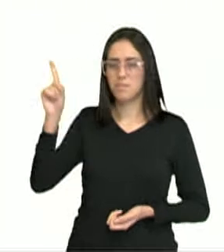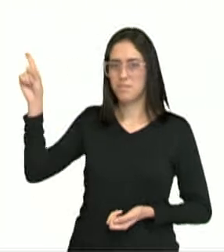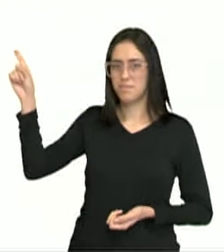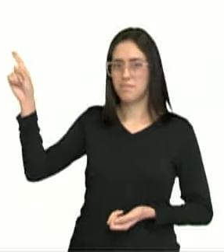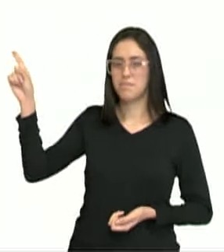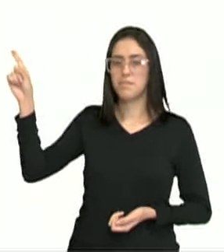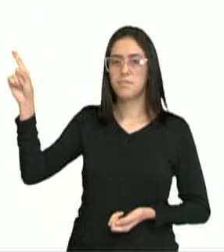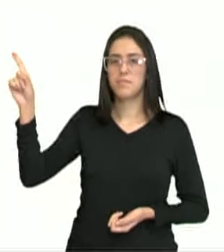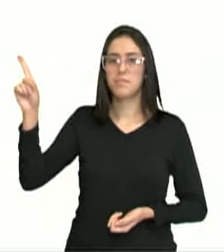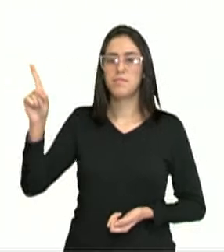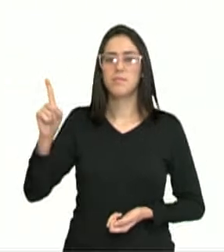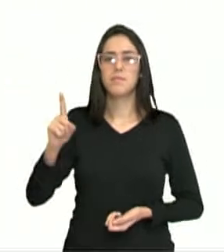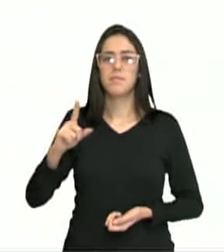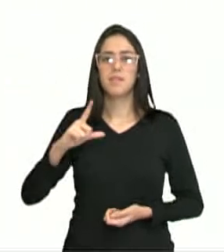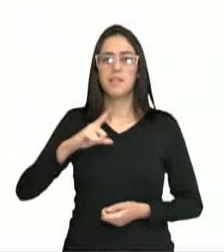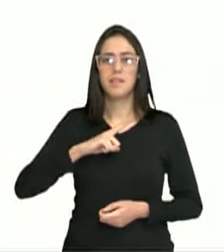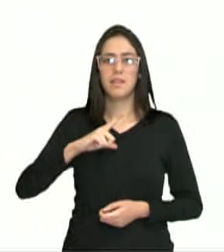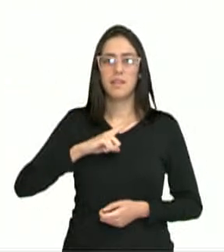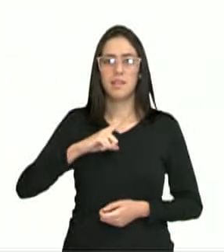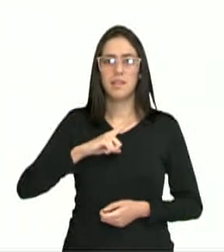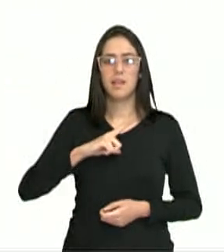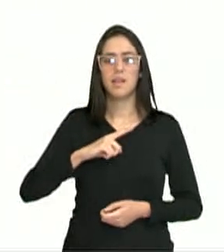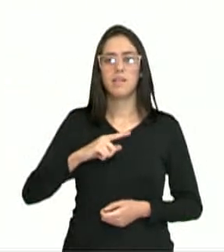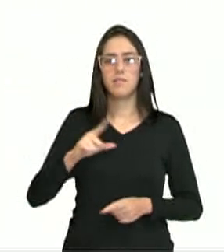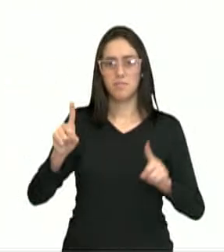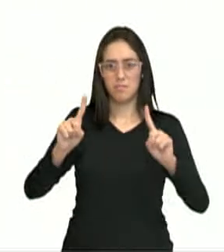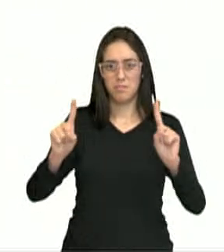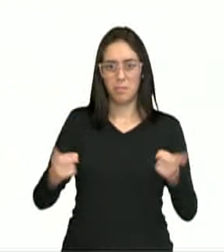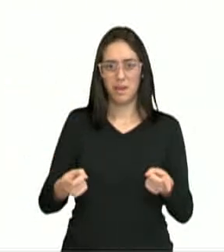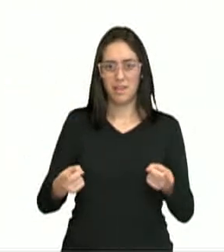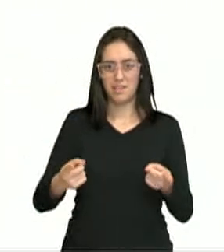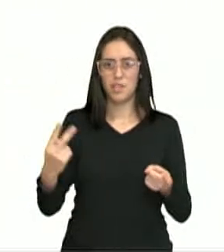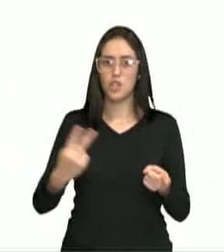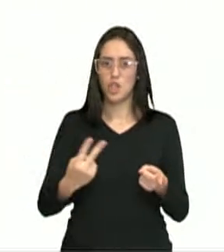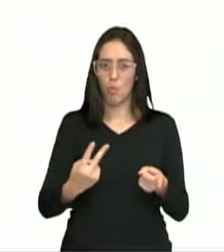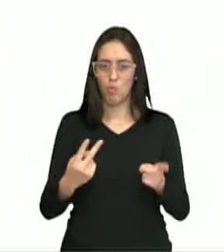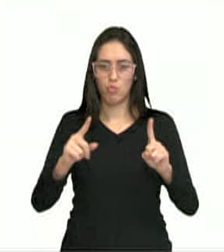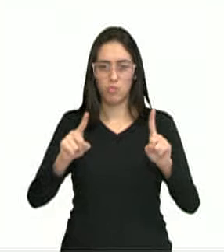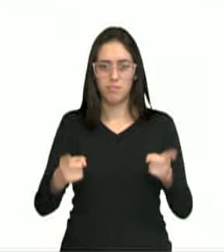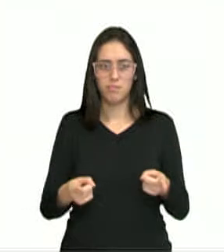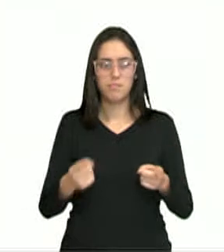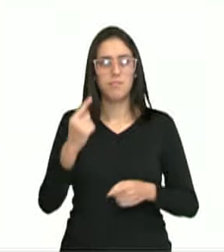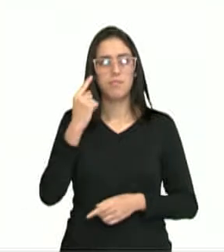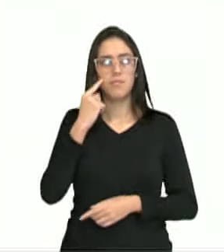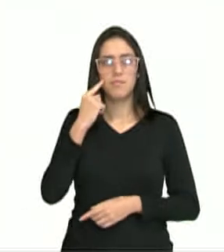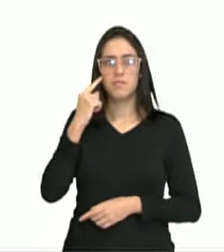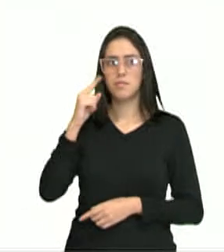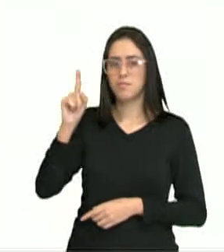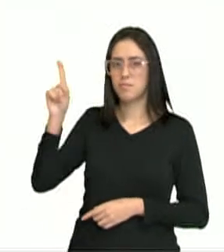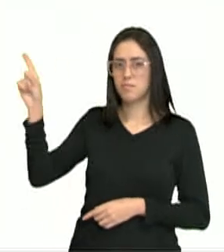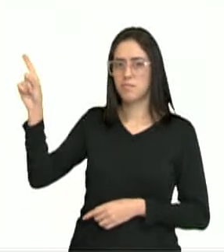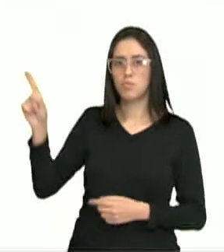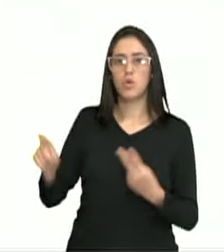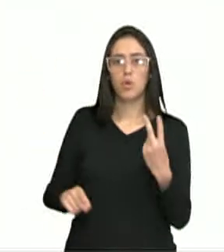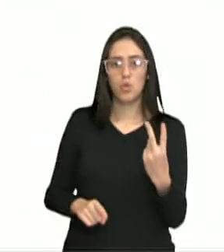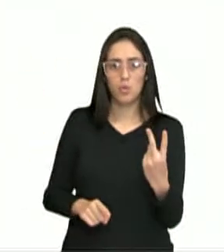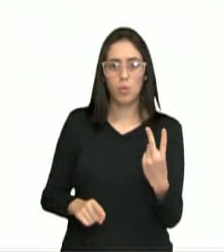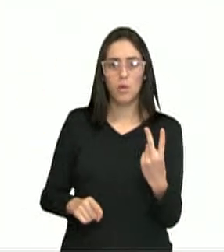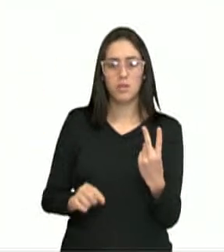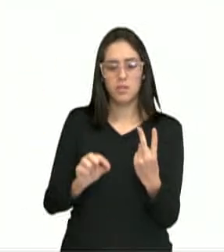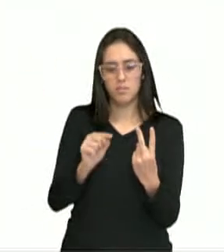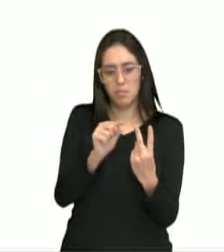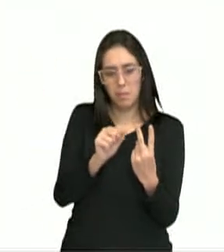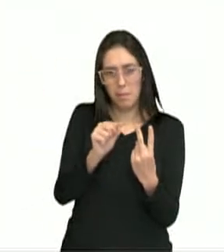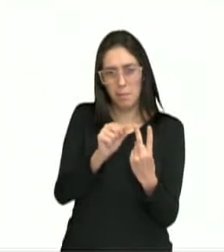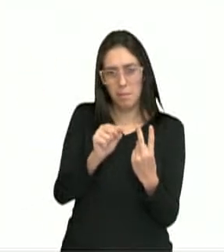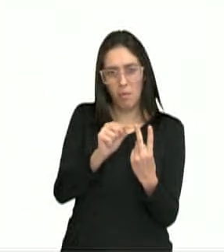atenção. Segundo, entre parênteses. E olha a cifra numérica aqui, como é escrito em língua